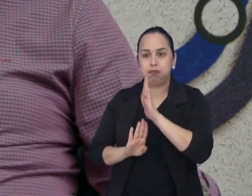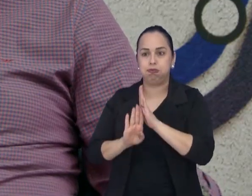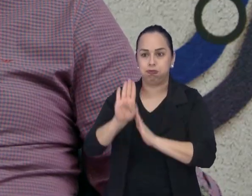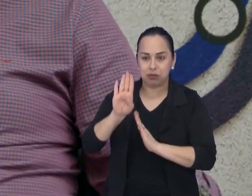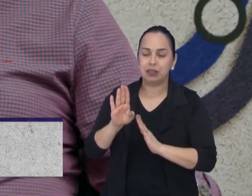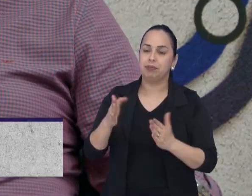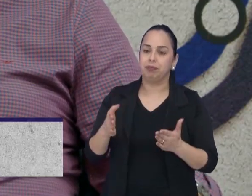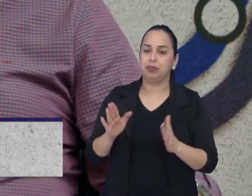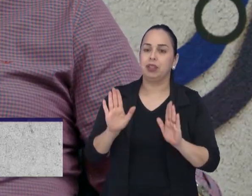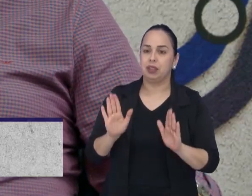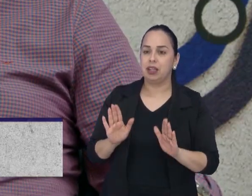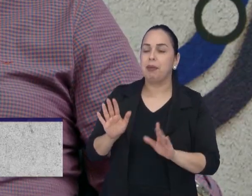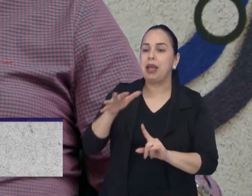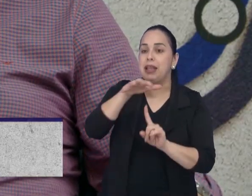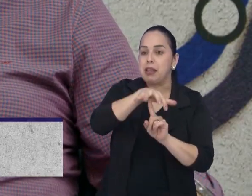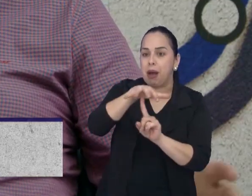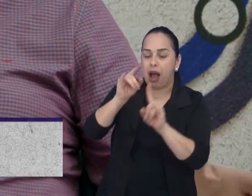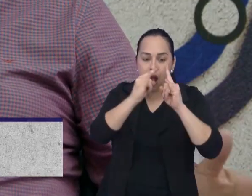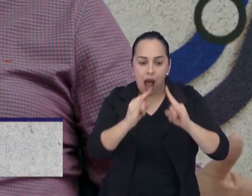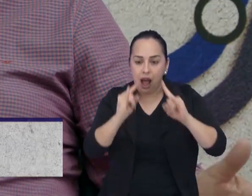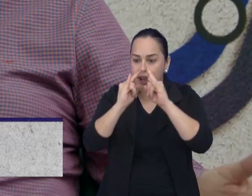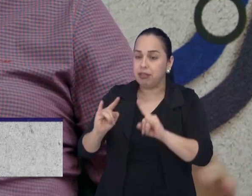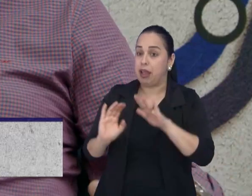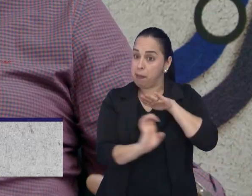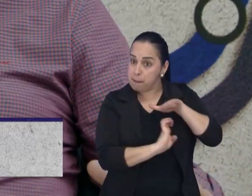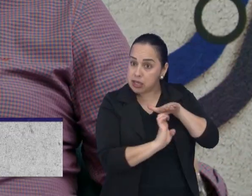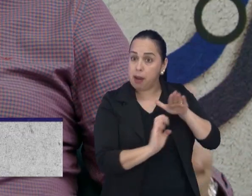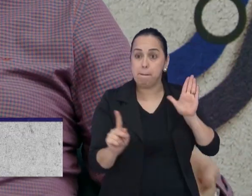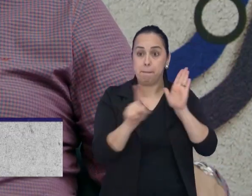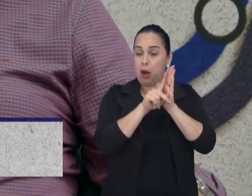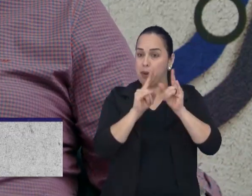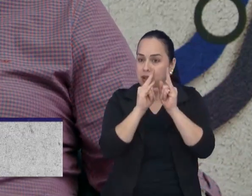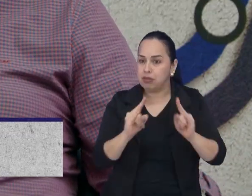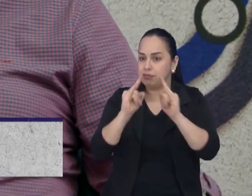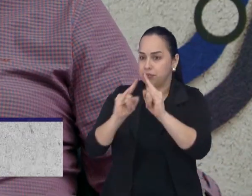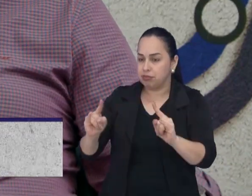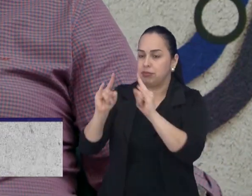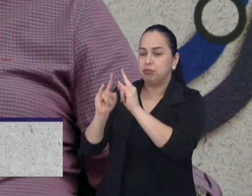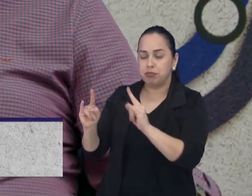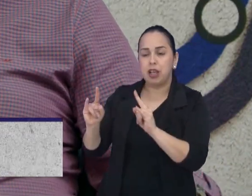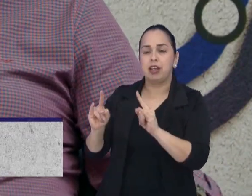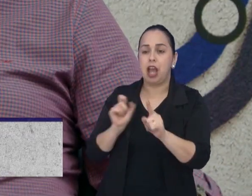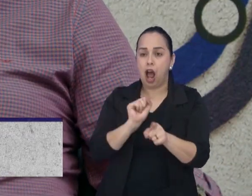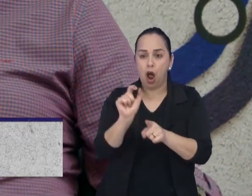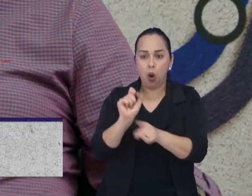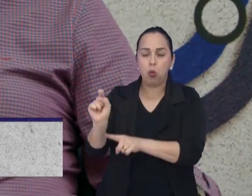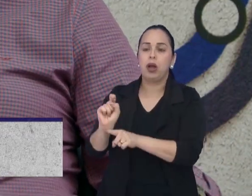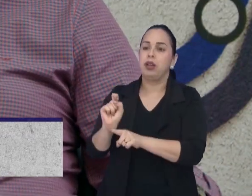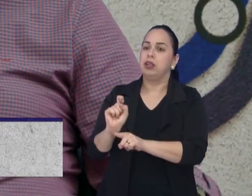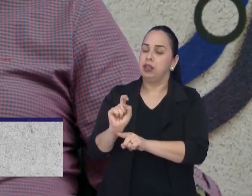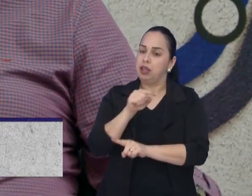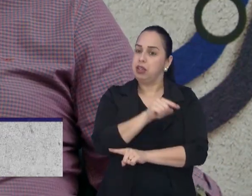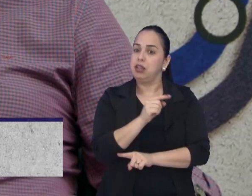te falei da montagem das barracas, tem empresas que montam as barracas, desmontam, guardam para outras festas, também é uma coisa que impulsiona